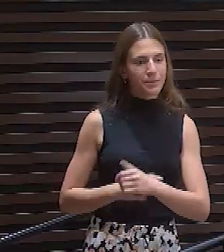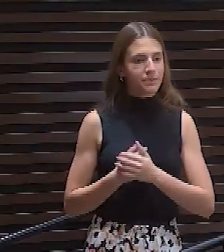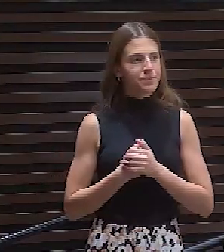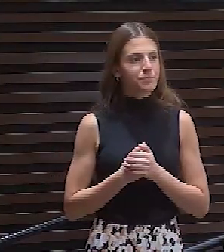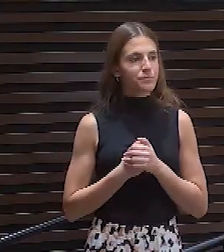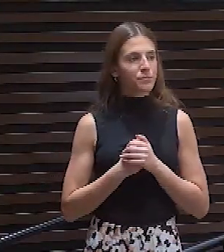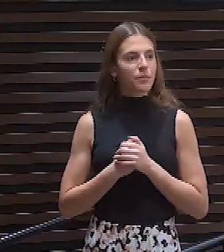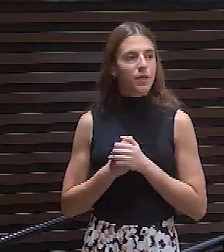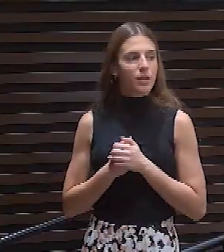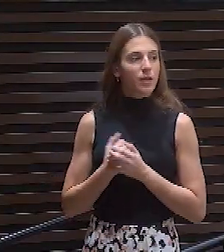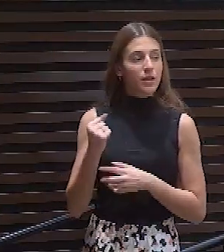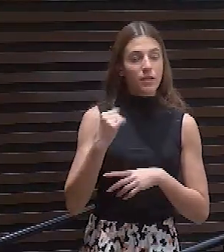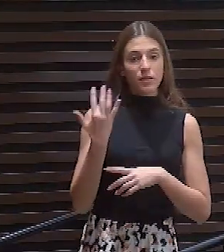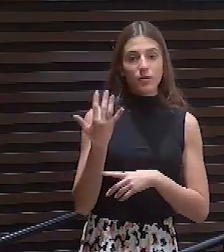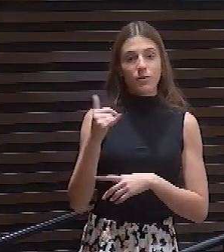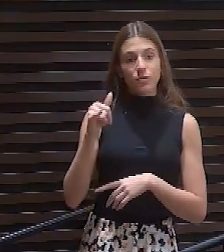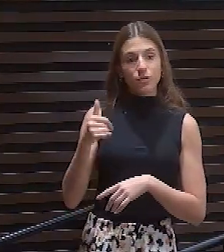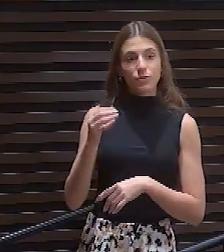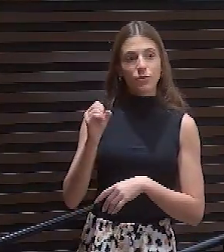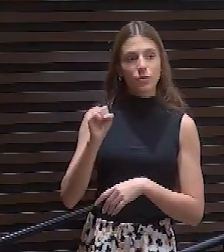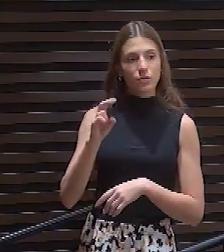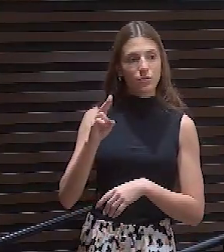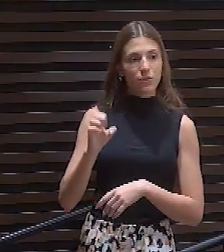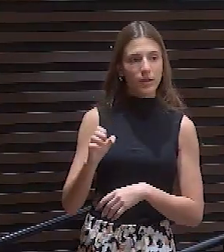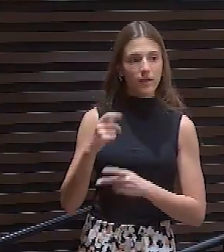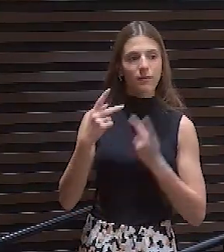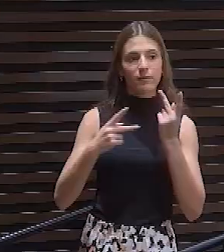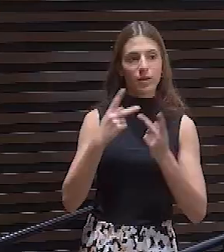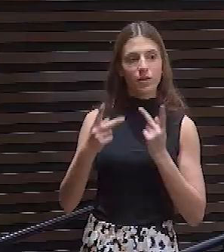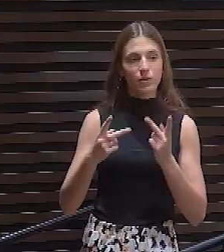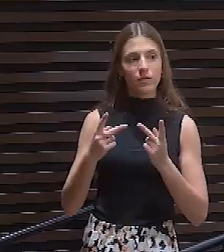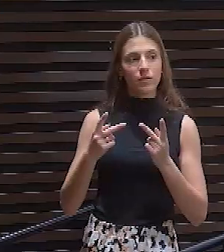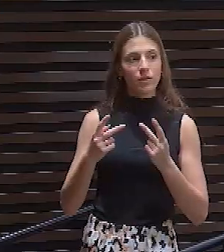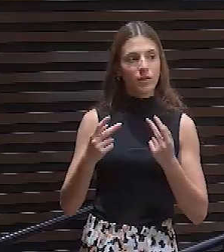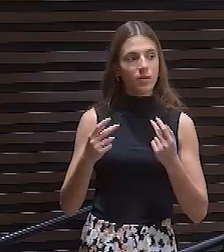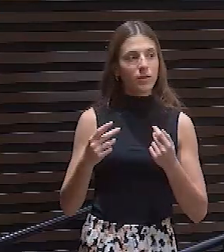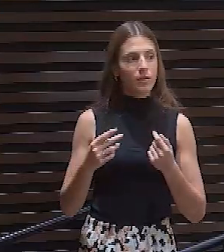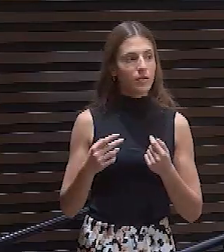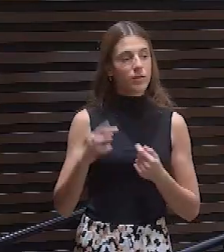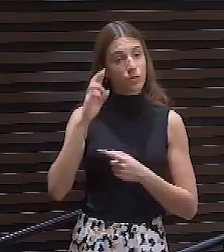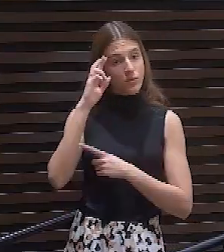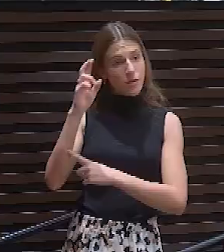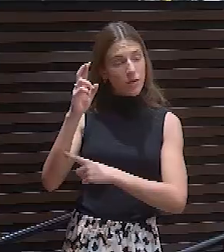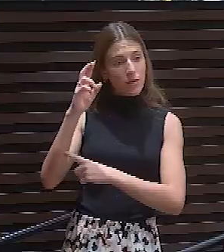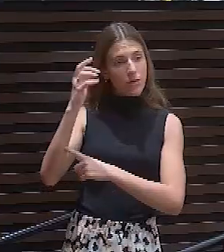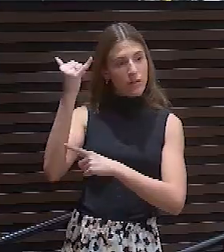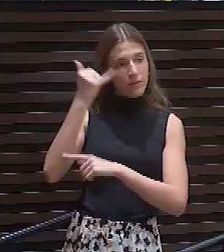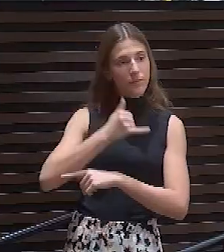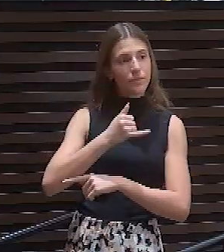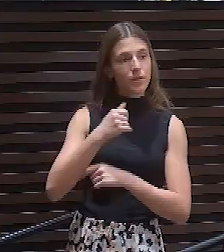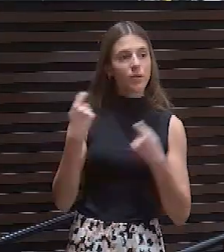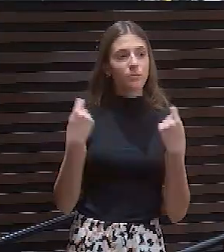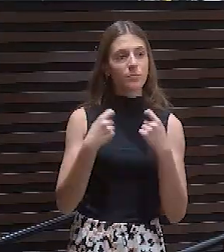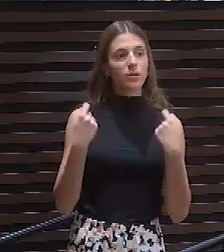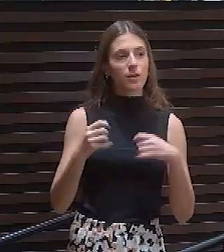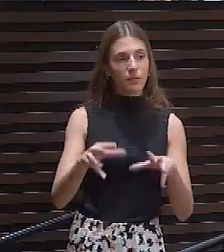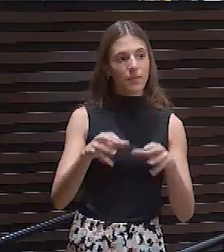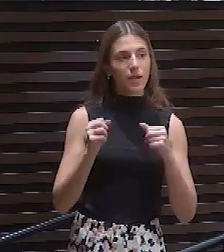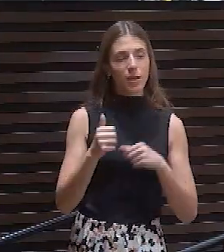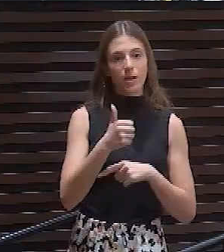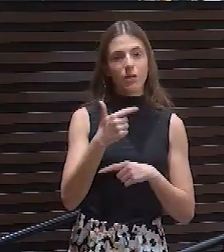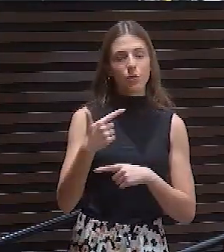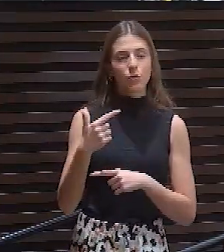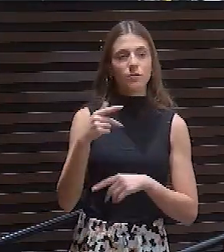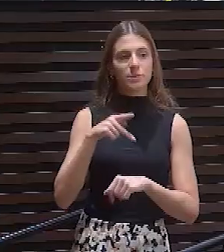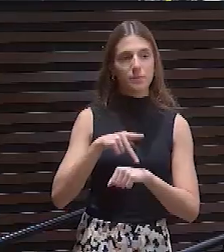Nisso Josué diz, agora o Senhor me falou que é para pegar 12 pedras do